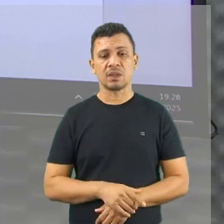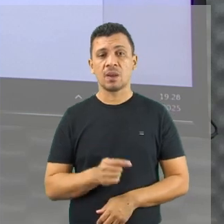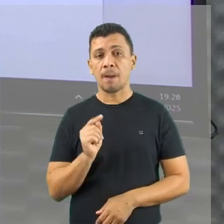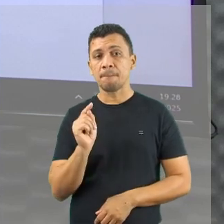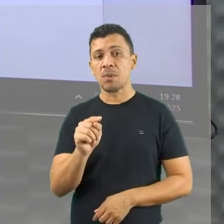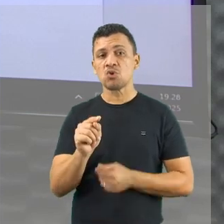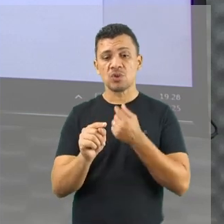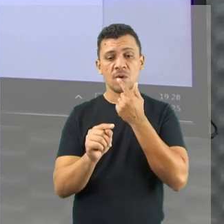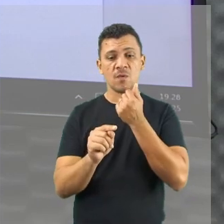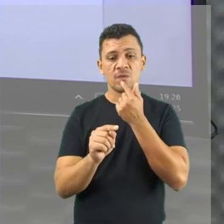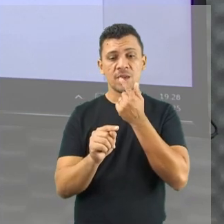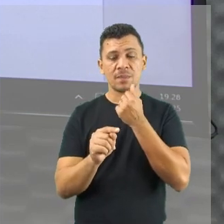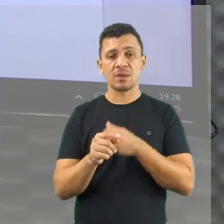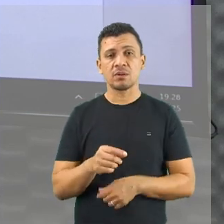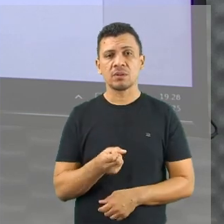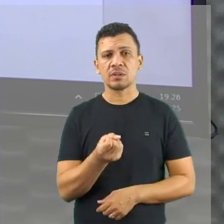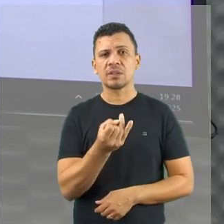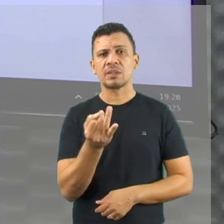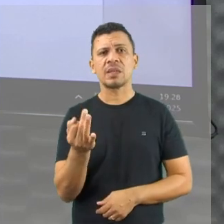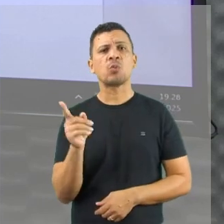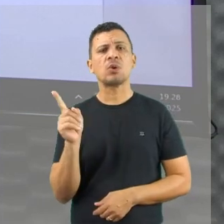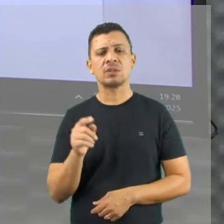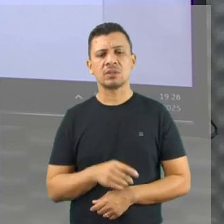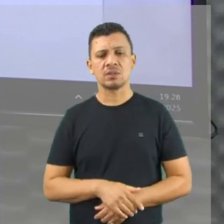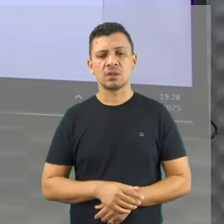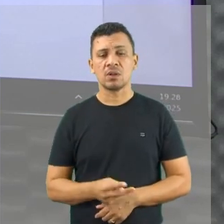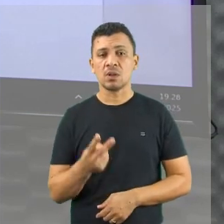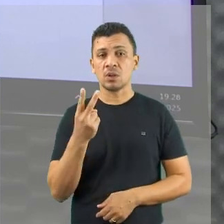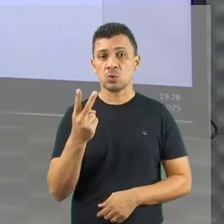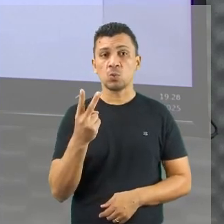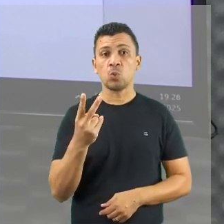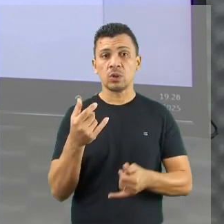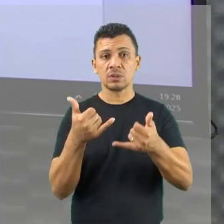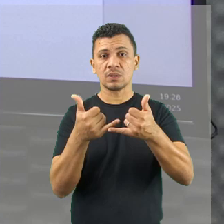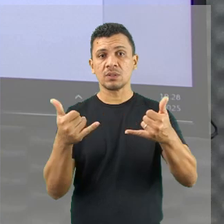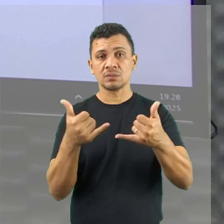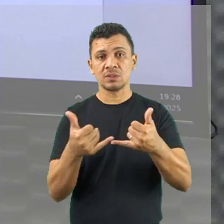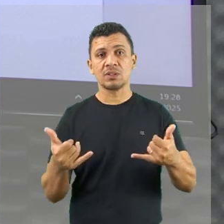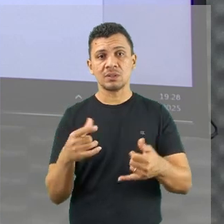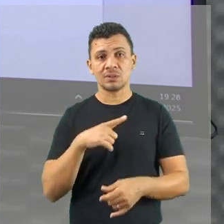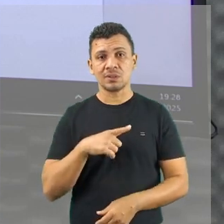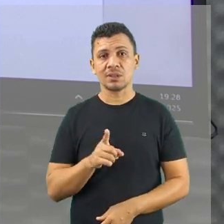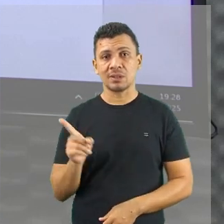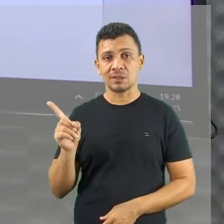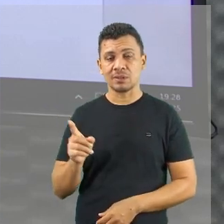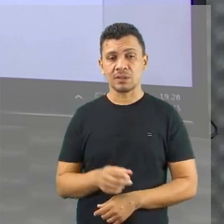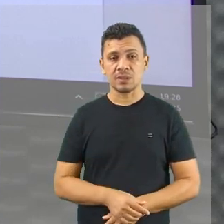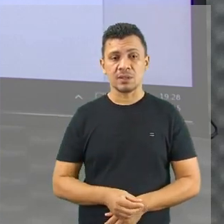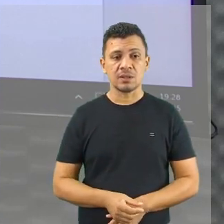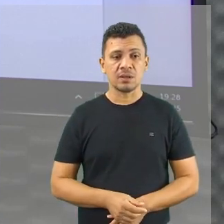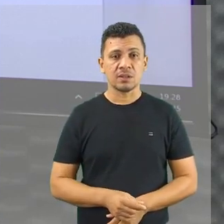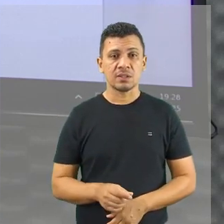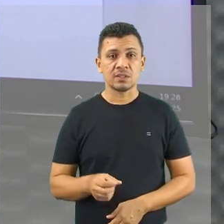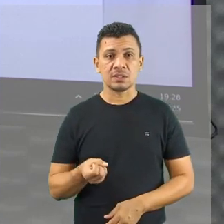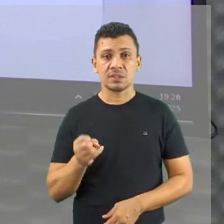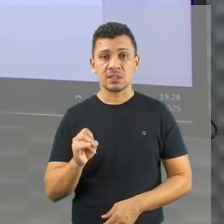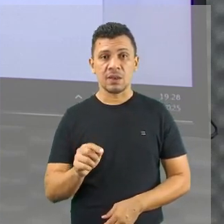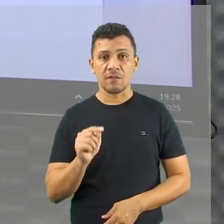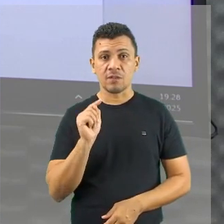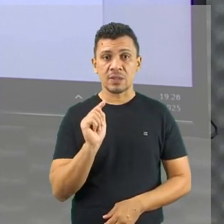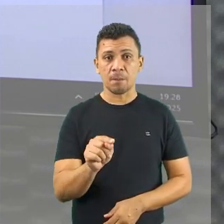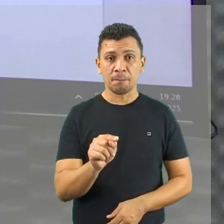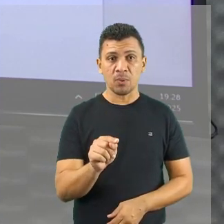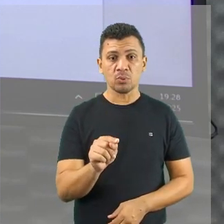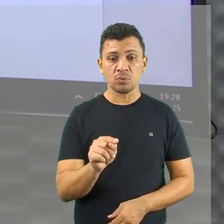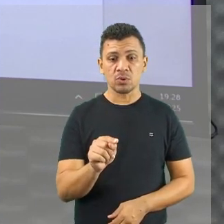coloquei, ó, existe quantas linhas? 2. Se entre dois resistores existirem, tu fizer um ponto e só